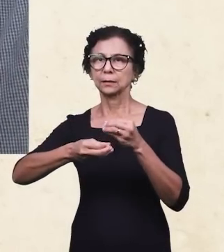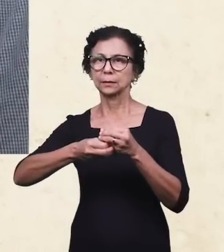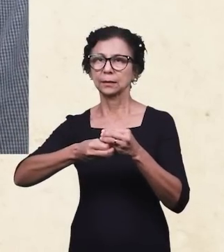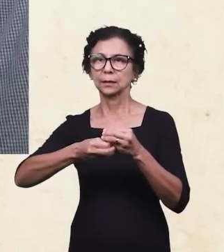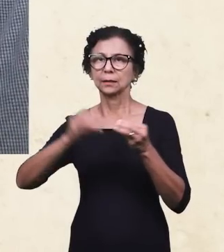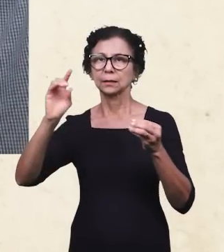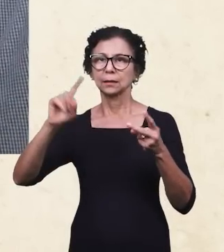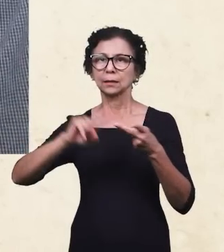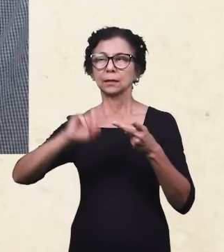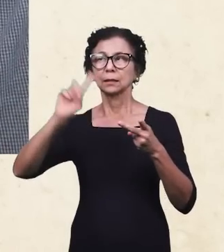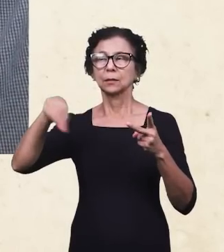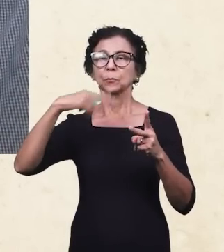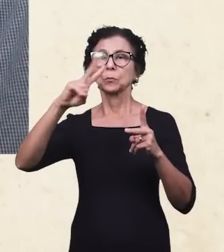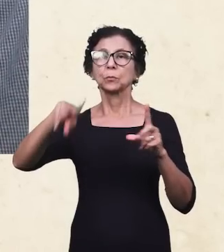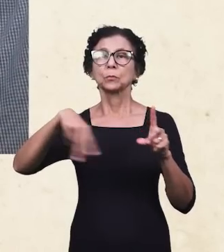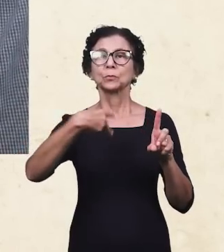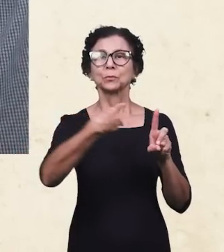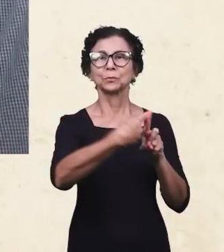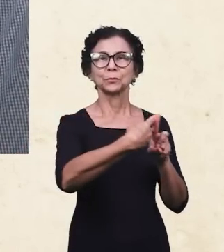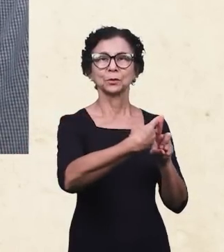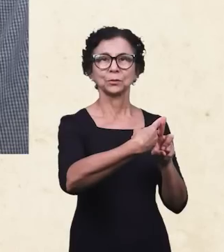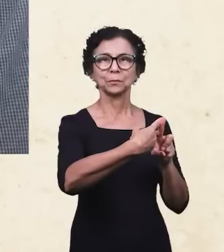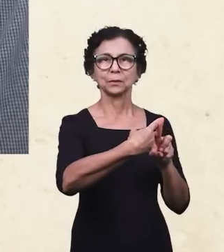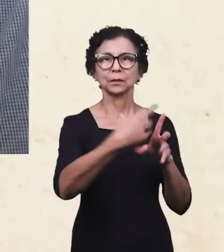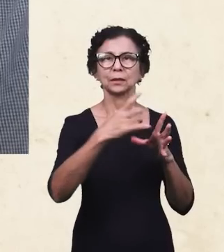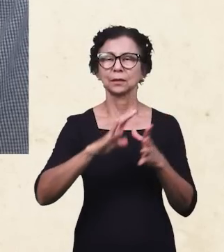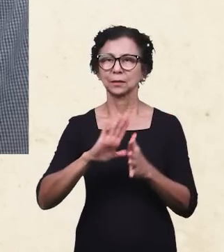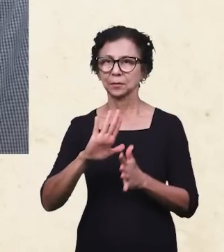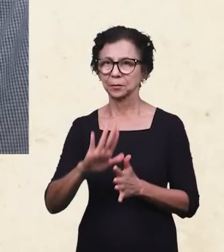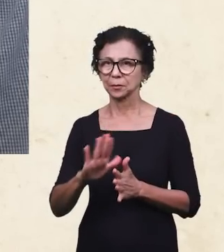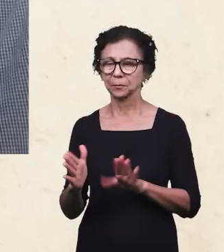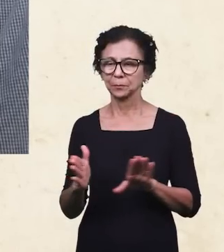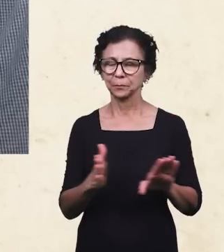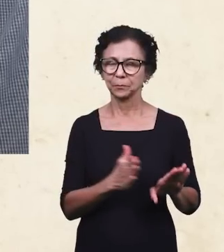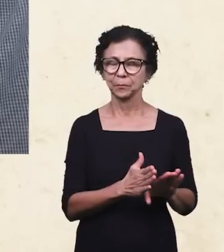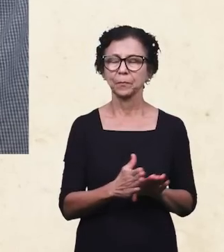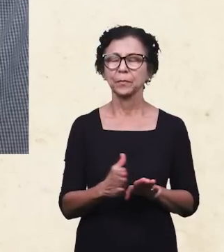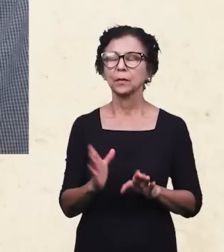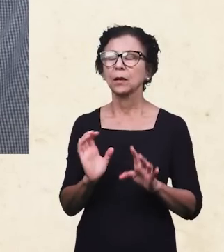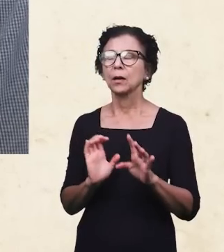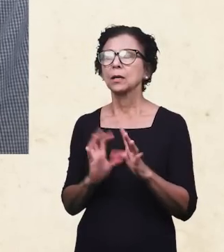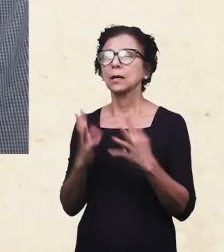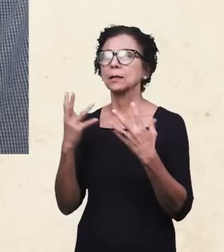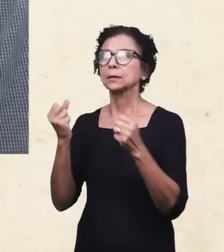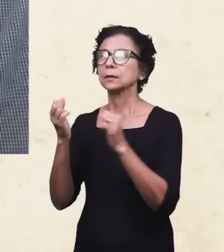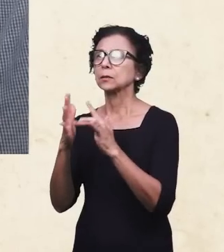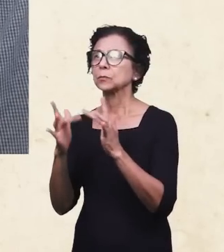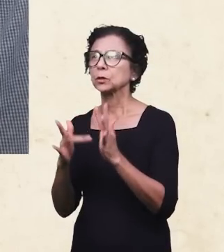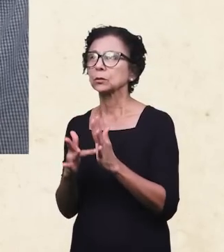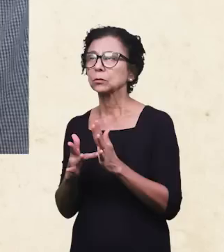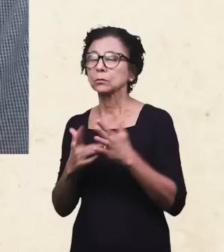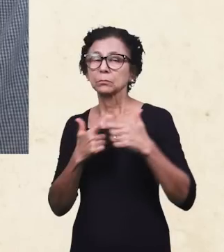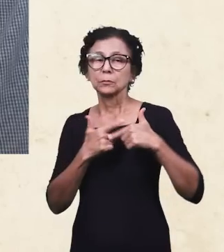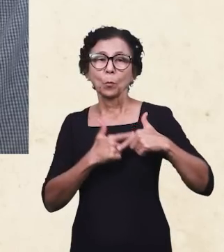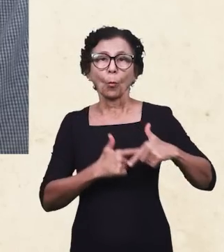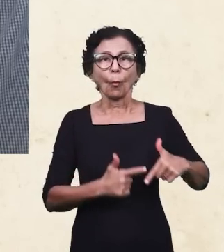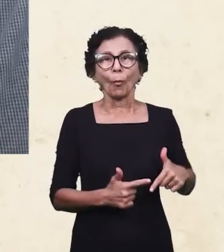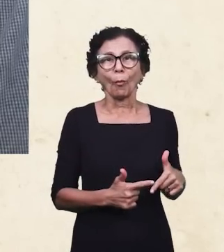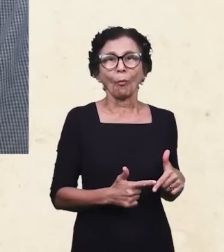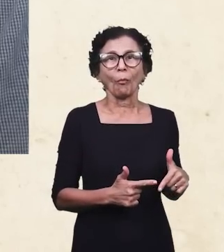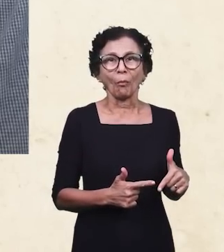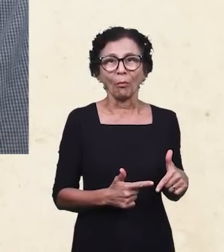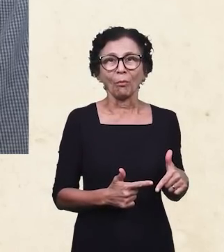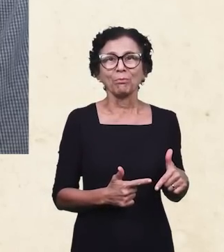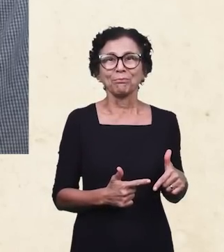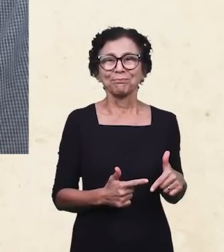multiplica. Quando nós chegamos na presença do Senhor, muitos de nós chegamos sem nada, mas o